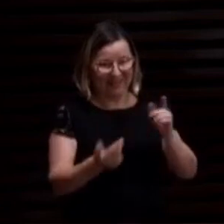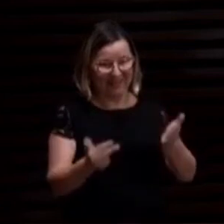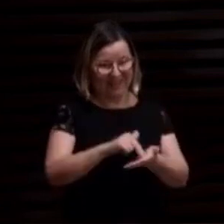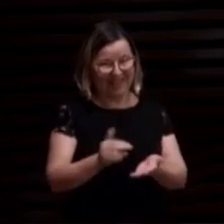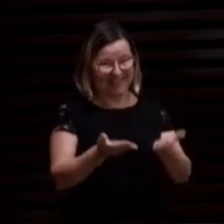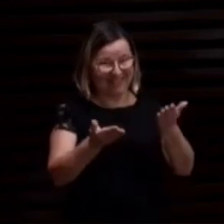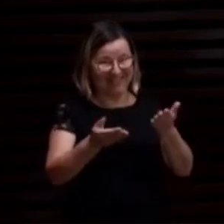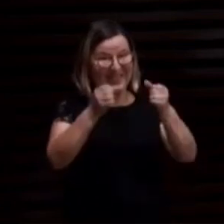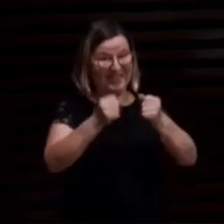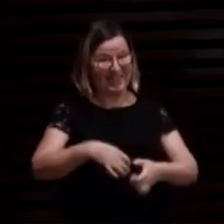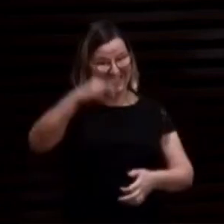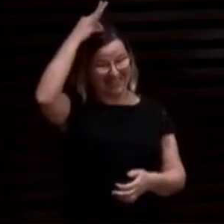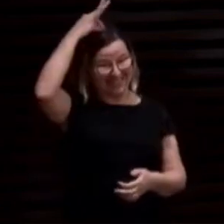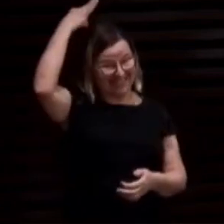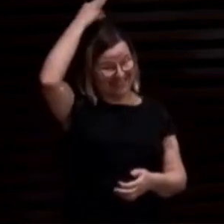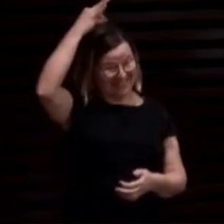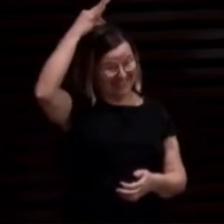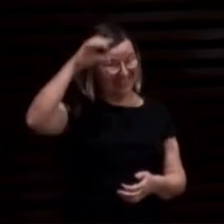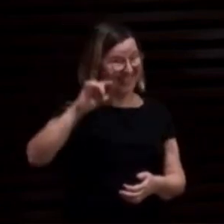Santo. Mais nada.